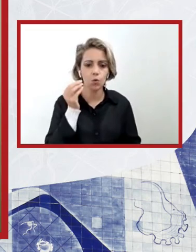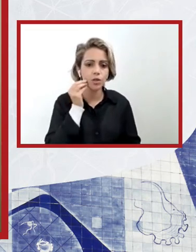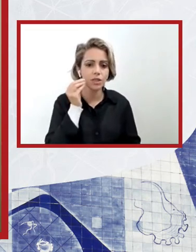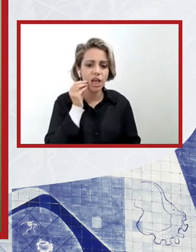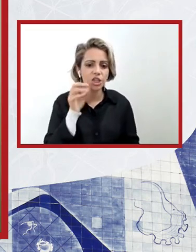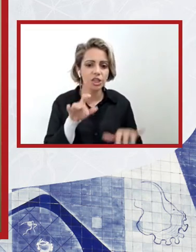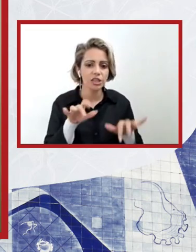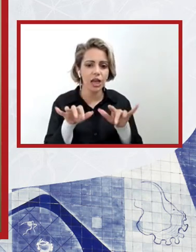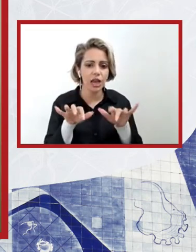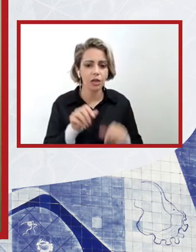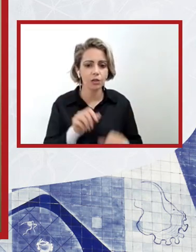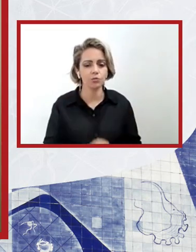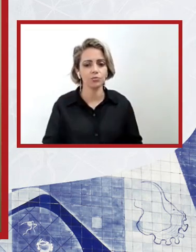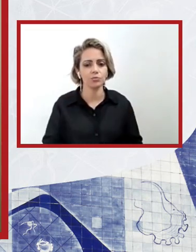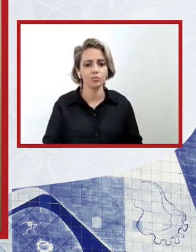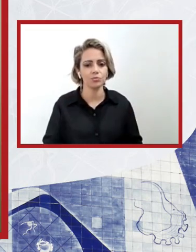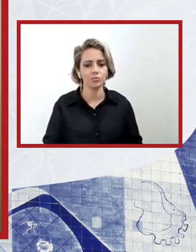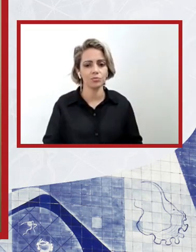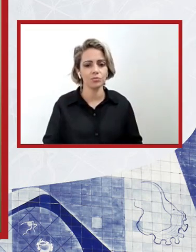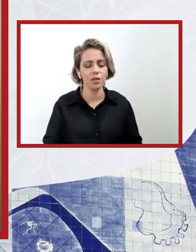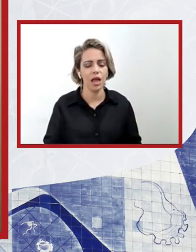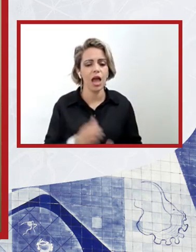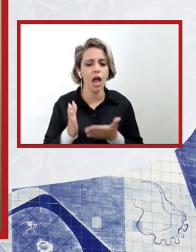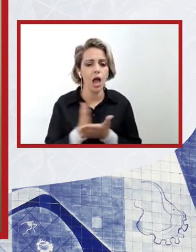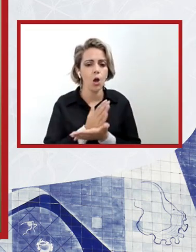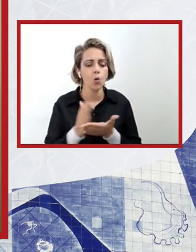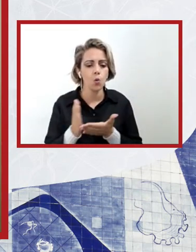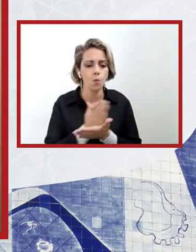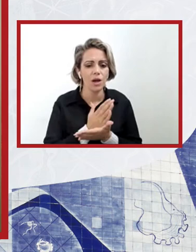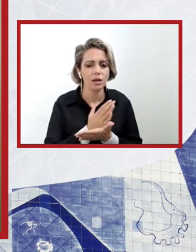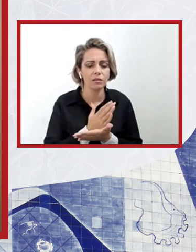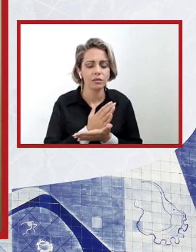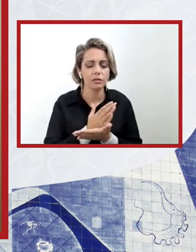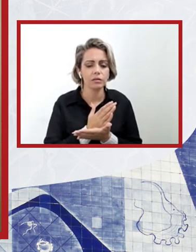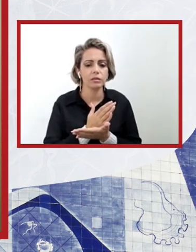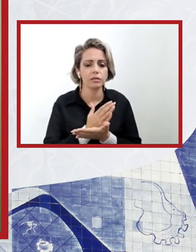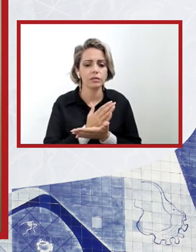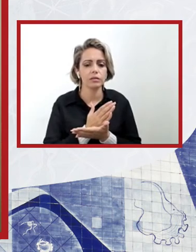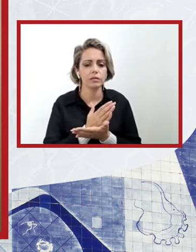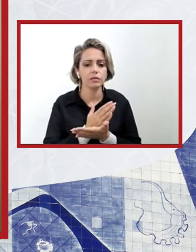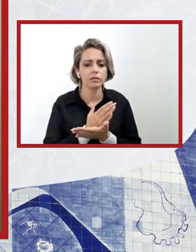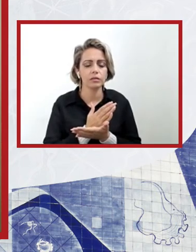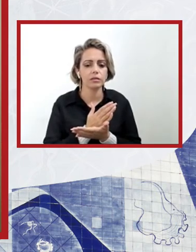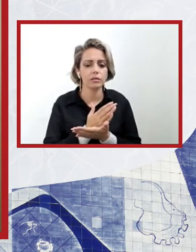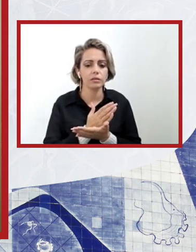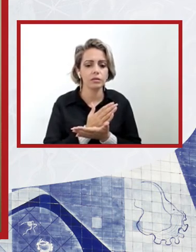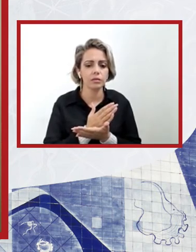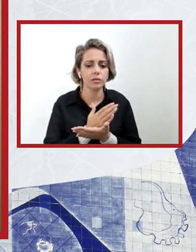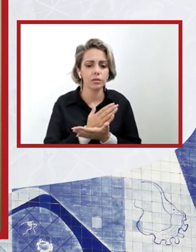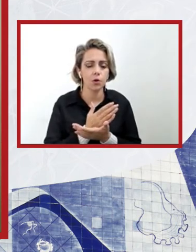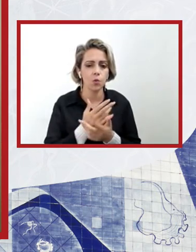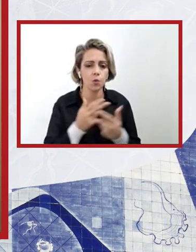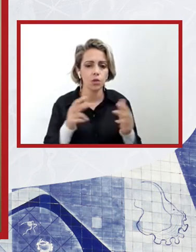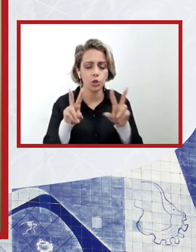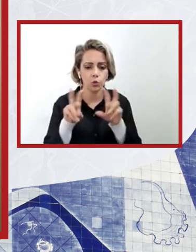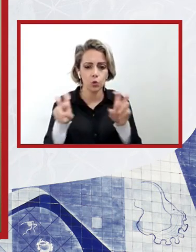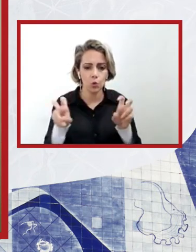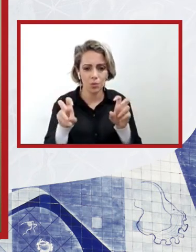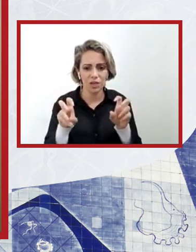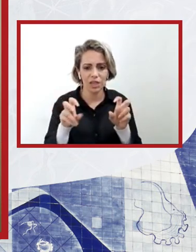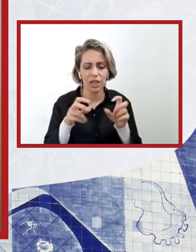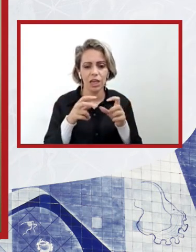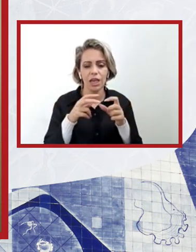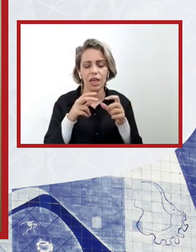por exemplo, algumas questões que dizem respeito ao editor de texto. Eu vi uma